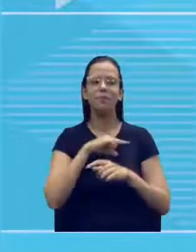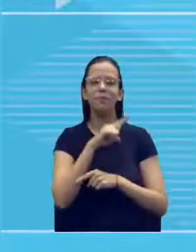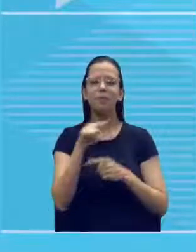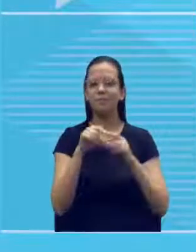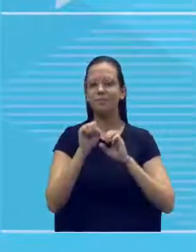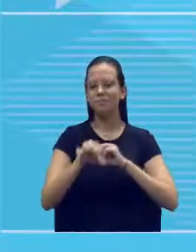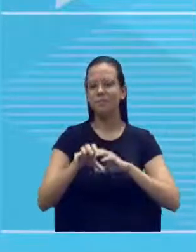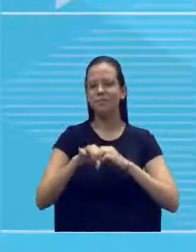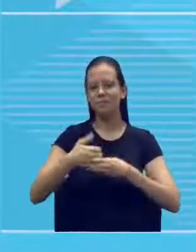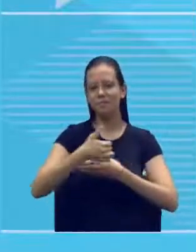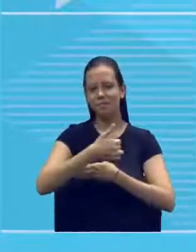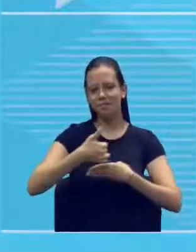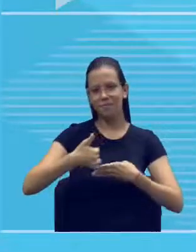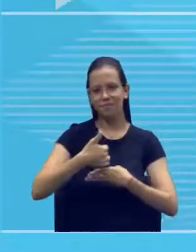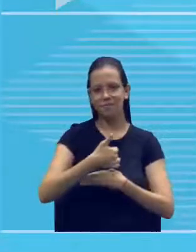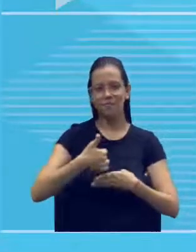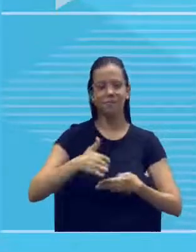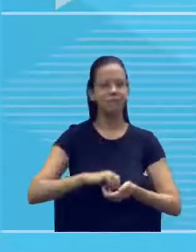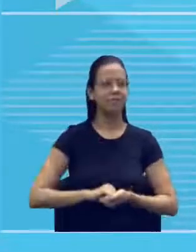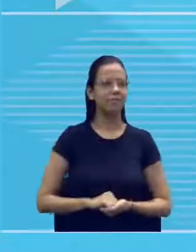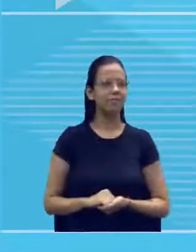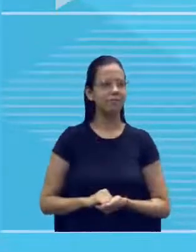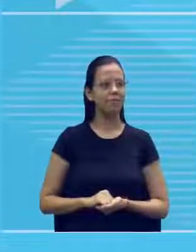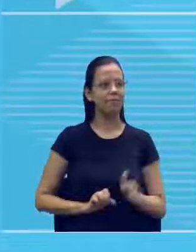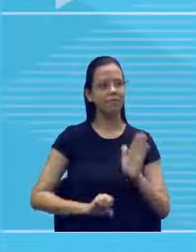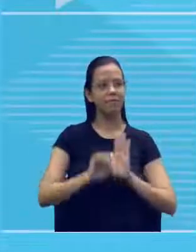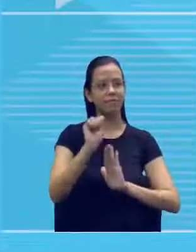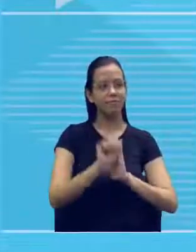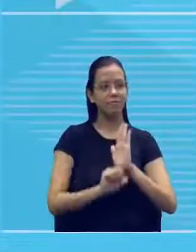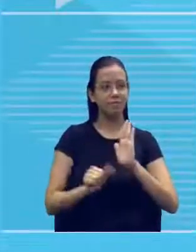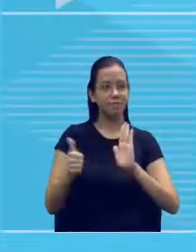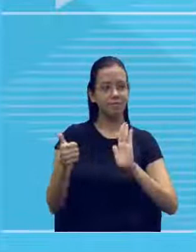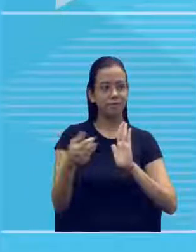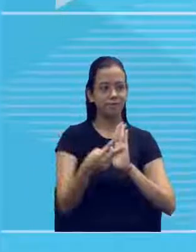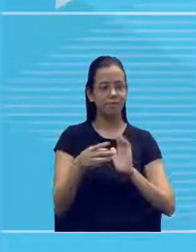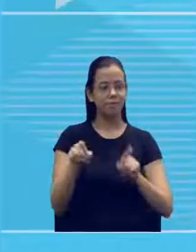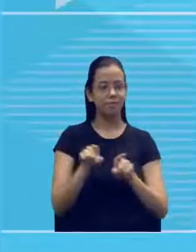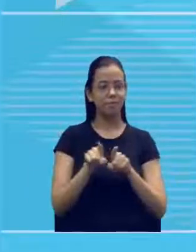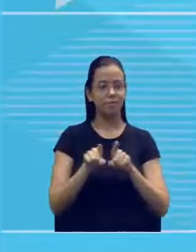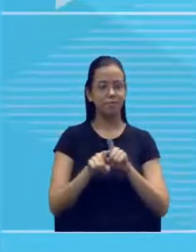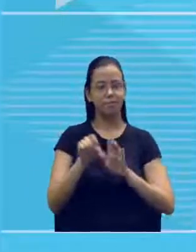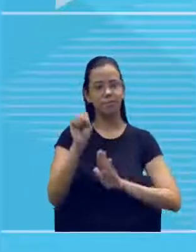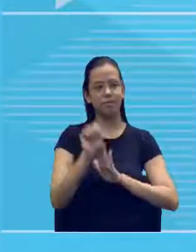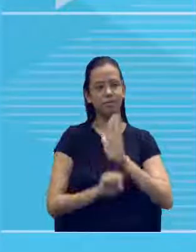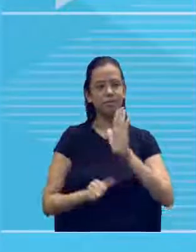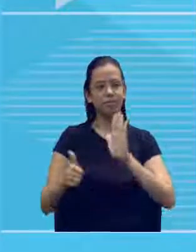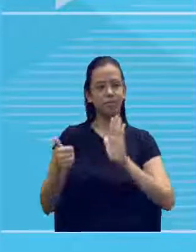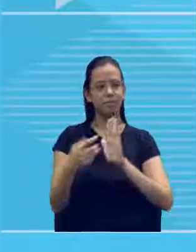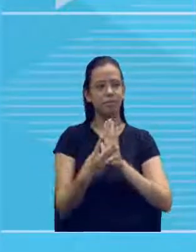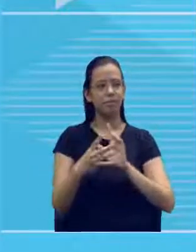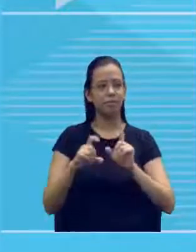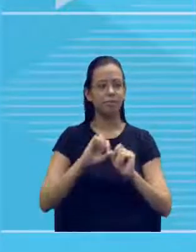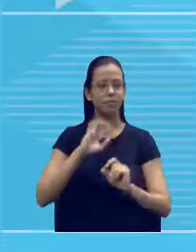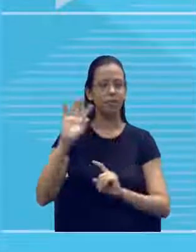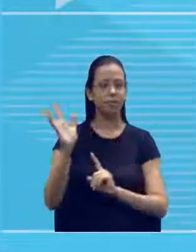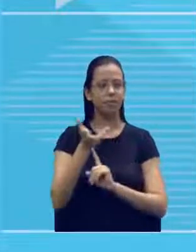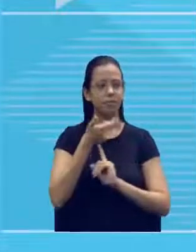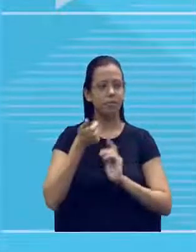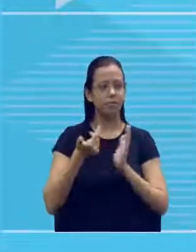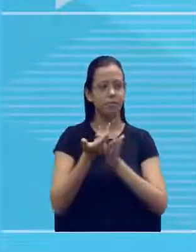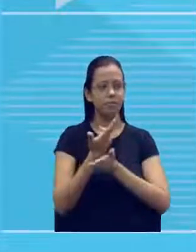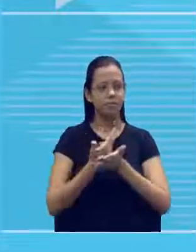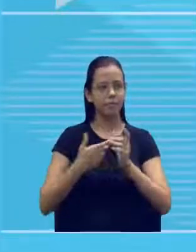E aí, minha gente, já no século 13 e 14, a arte na pintura